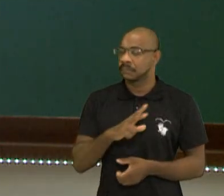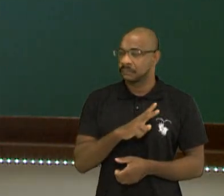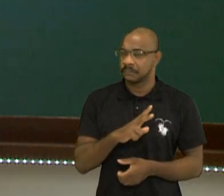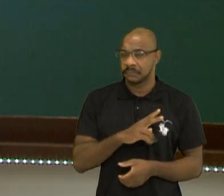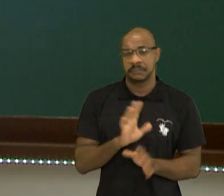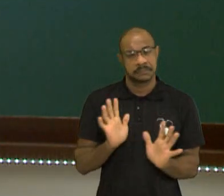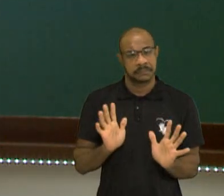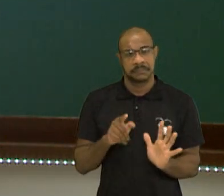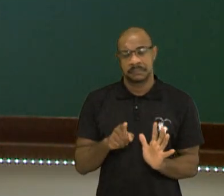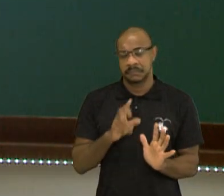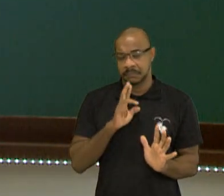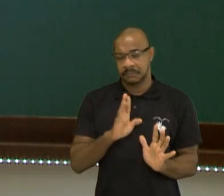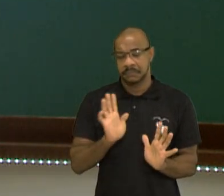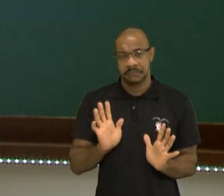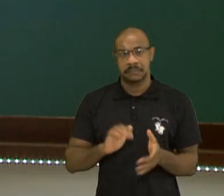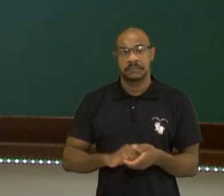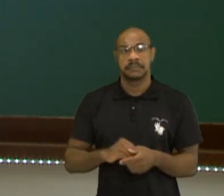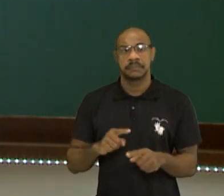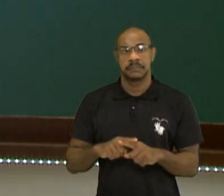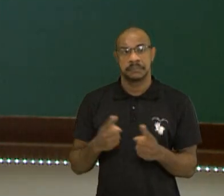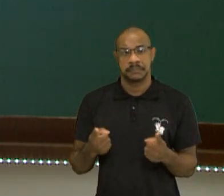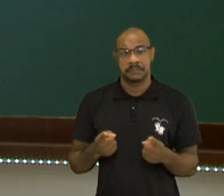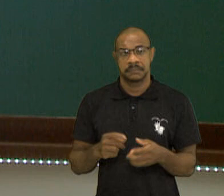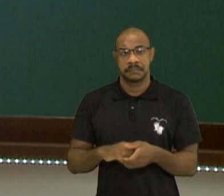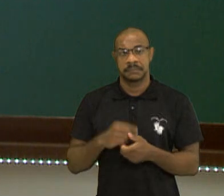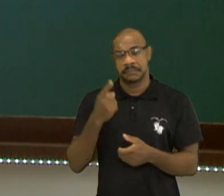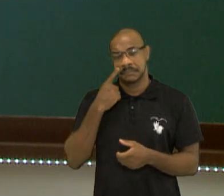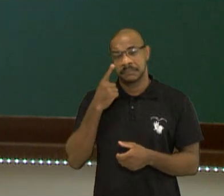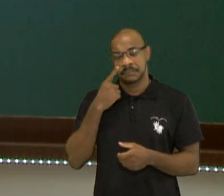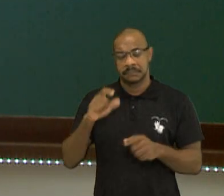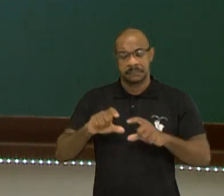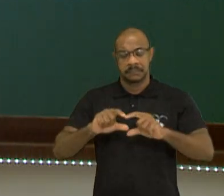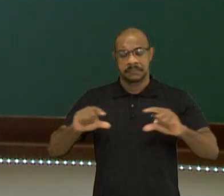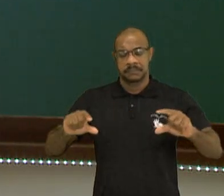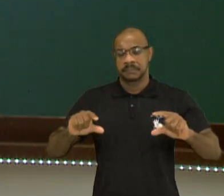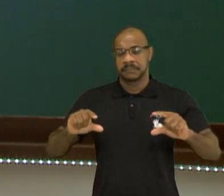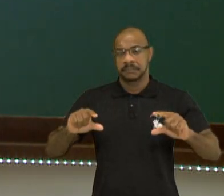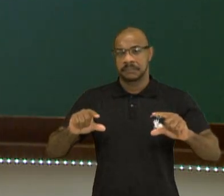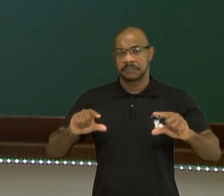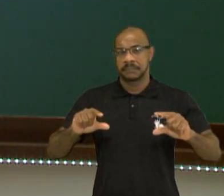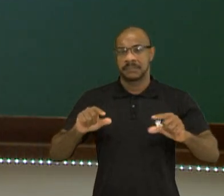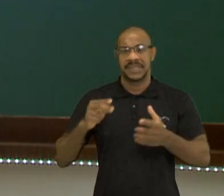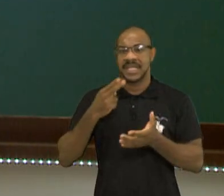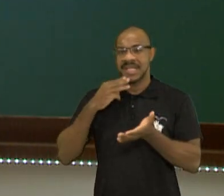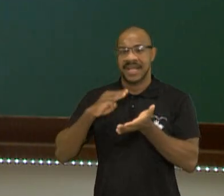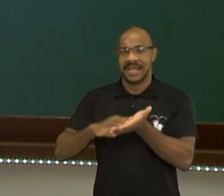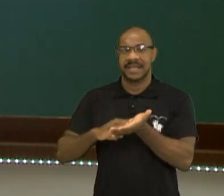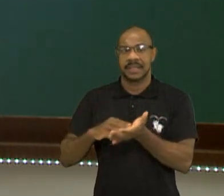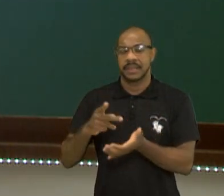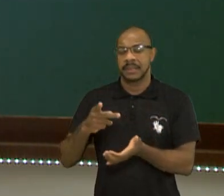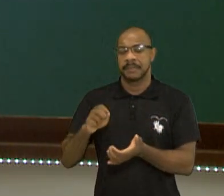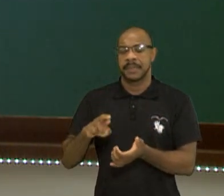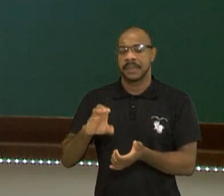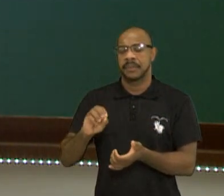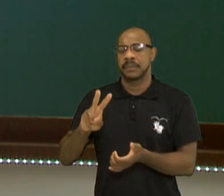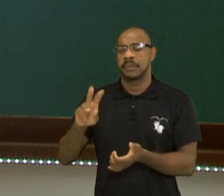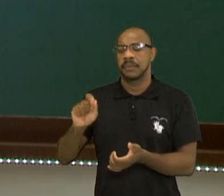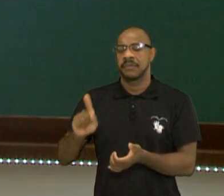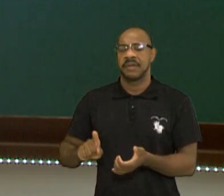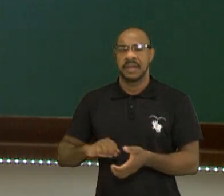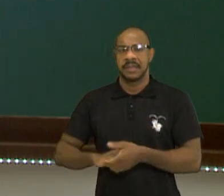sentido, né, ela deve considerar o trecho da carta de Pero Vaz e Caminha. Então, você pode escrever de maneira diferente do seu colega, por